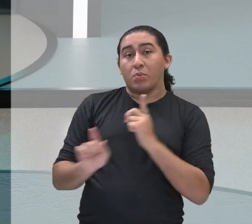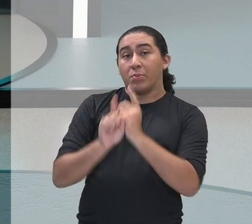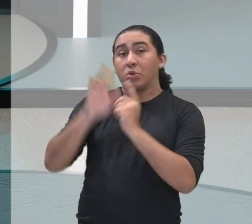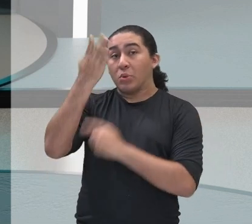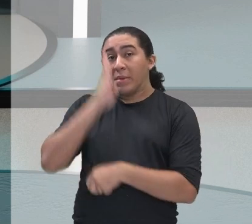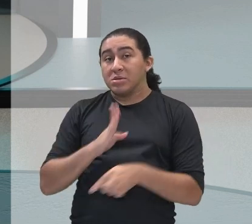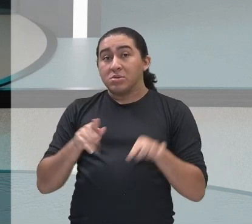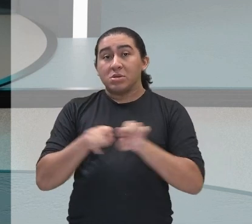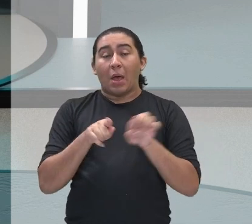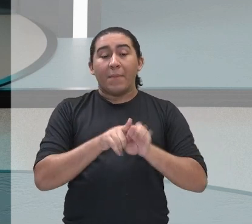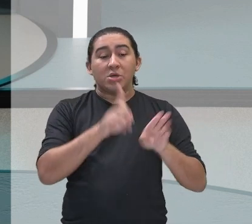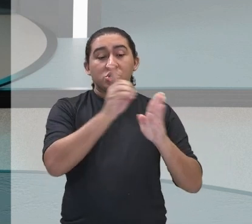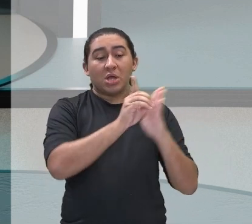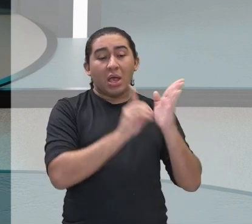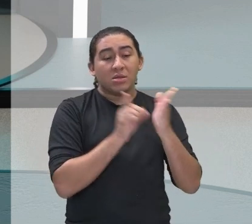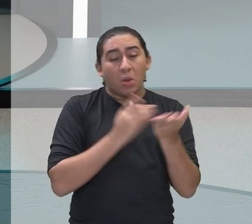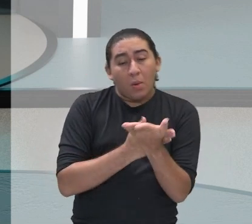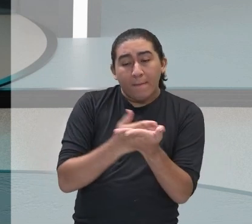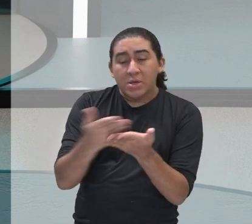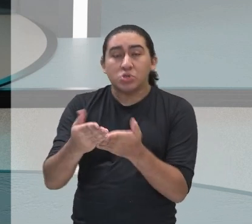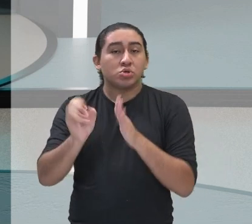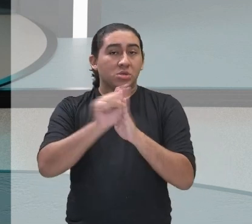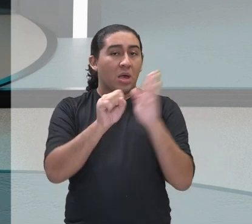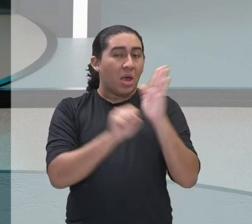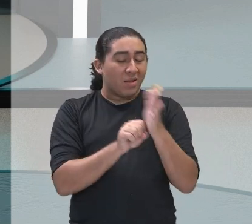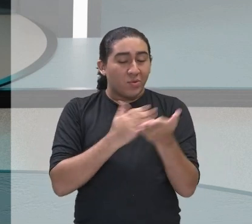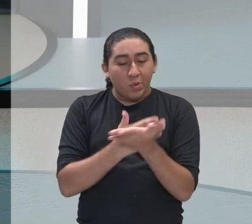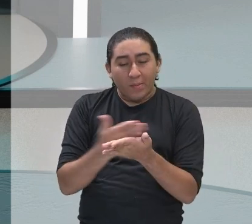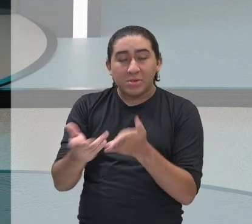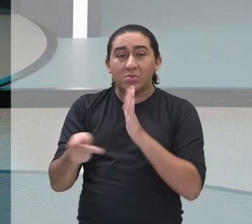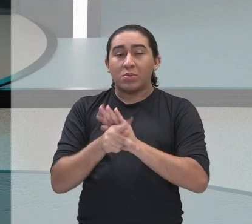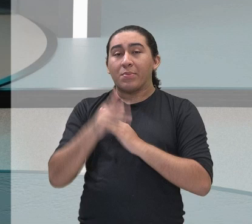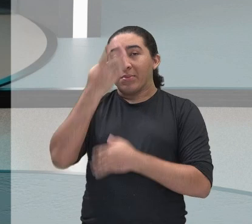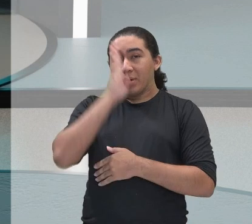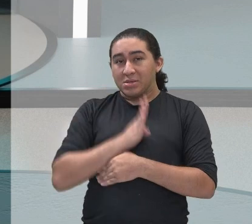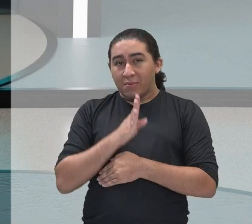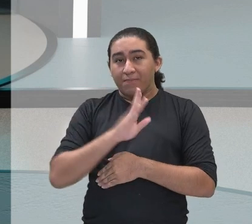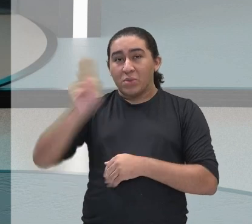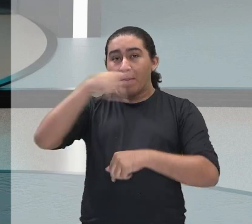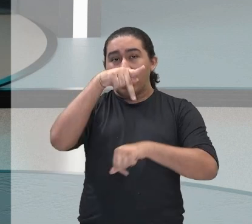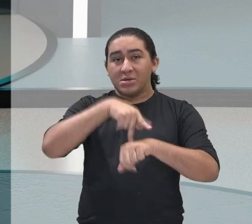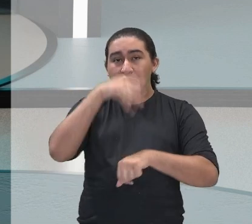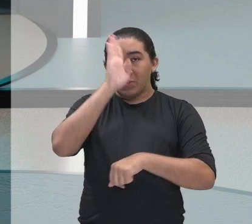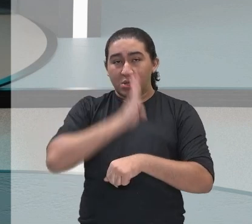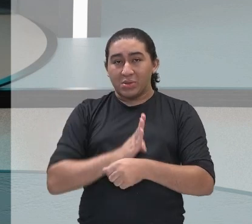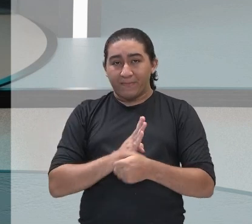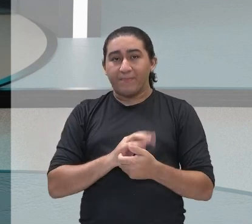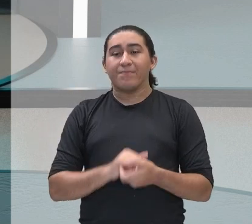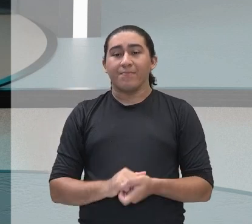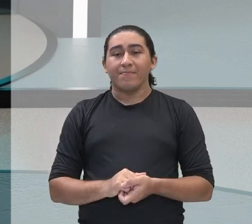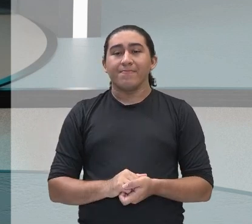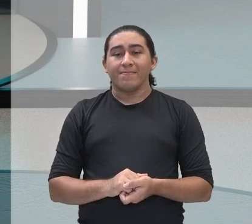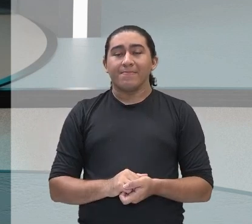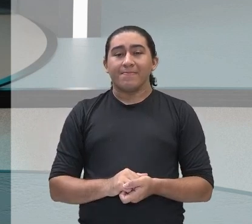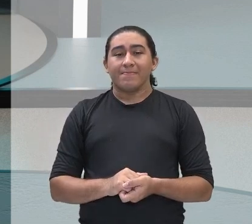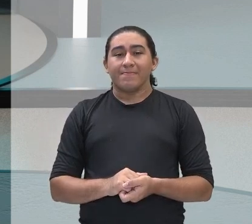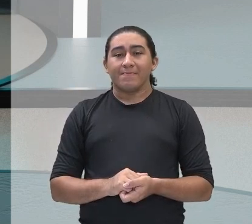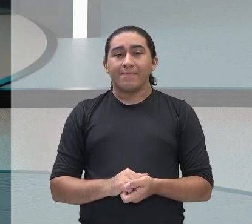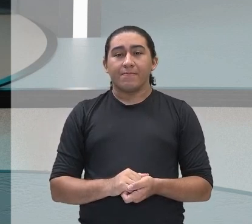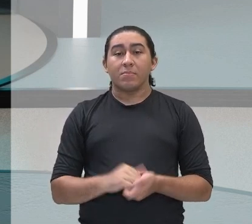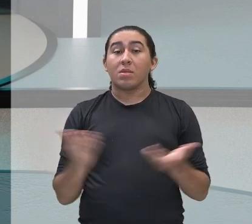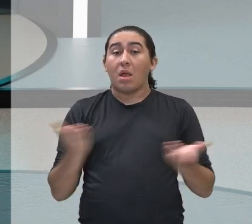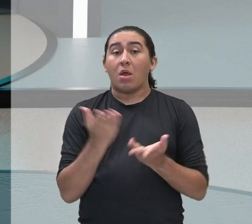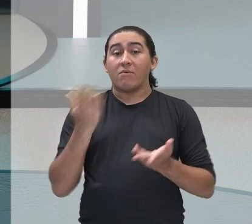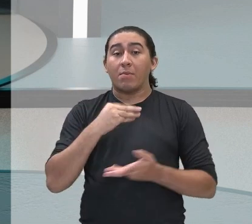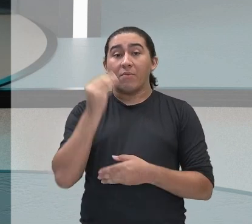anos, primeiras décadas, primeiros séculos do Brasil, do país Brasil, ok? Então, vamos ver um